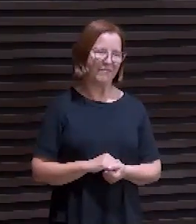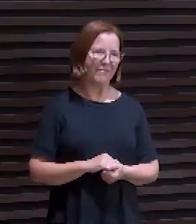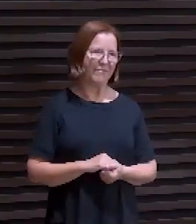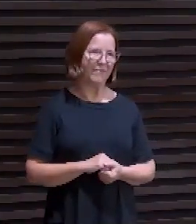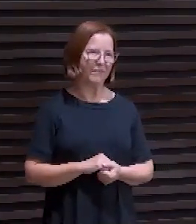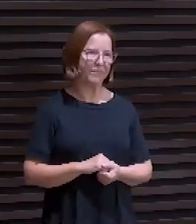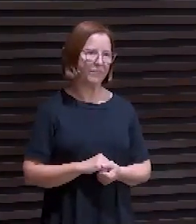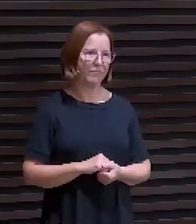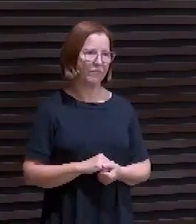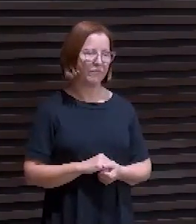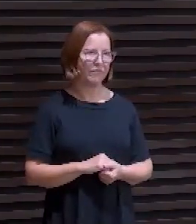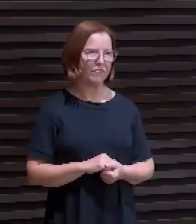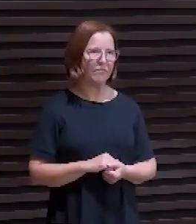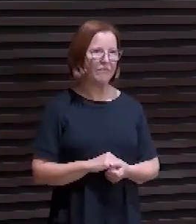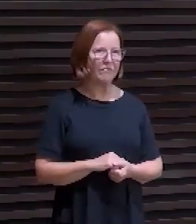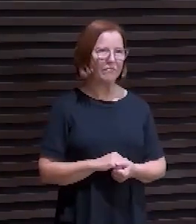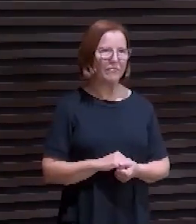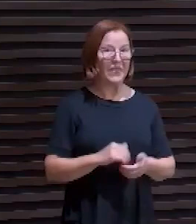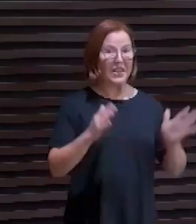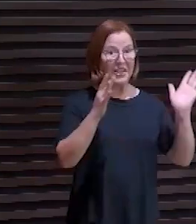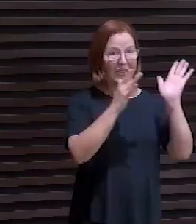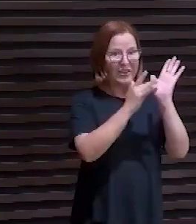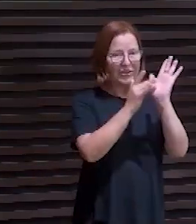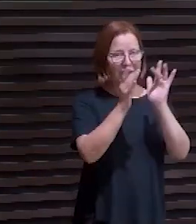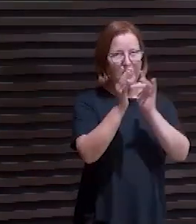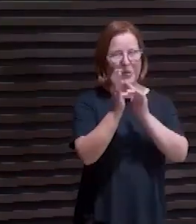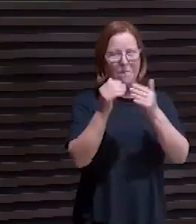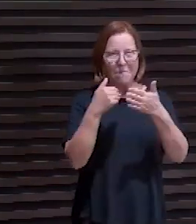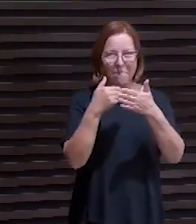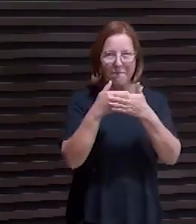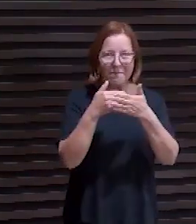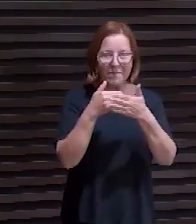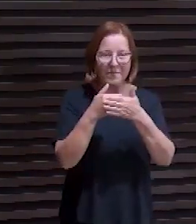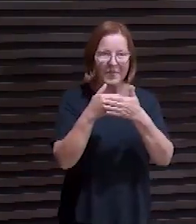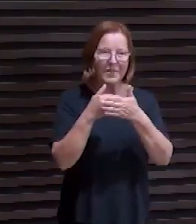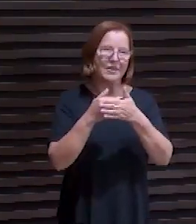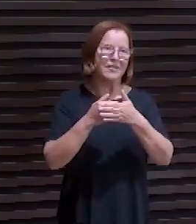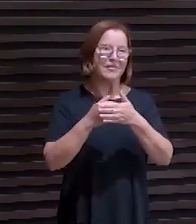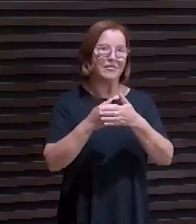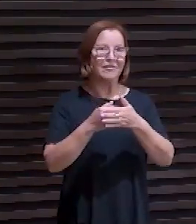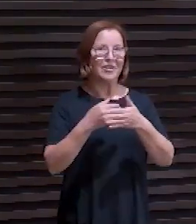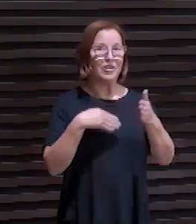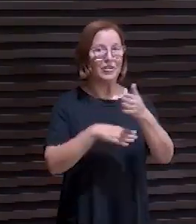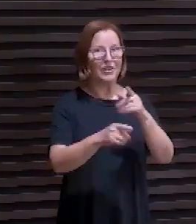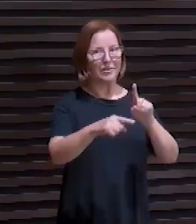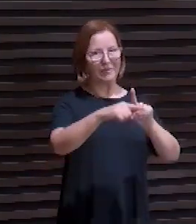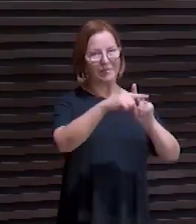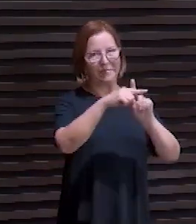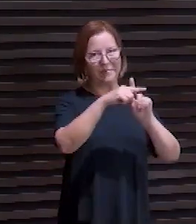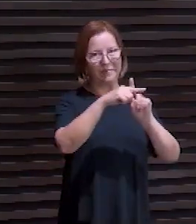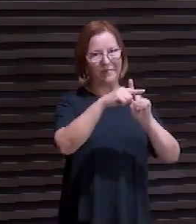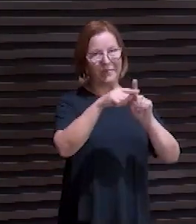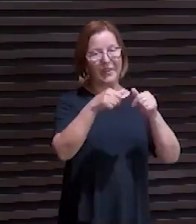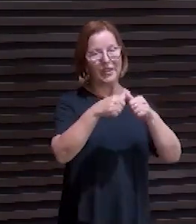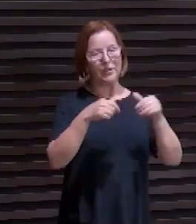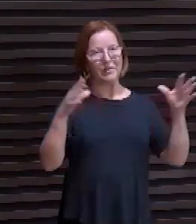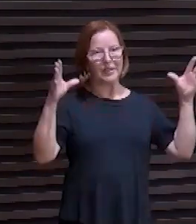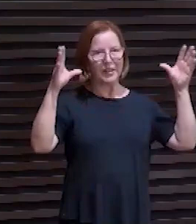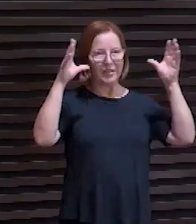imediatamente. Ele estava aí nas vésperas, na beirada da cruz. Isso foi na